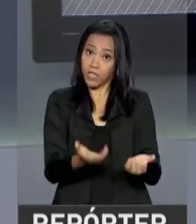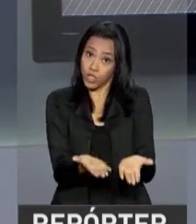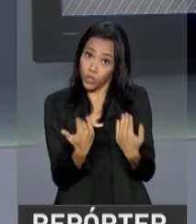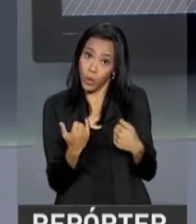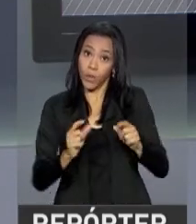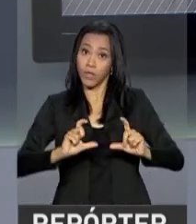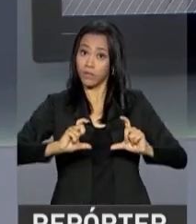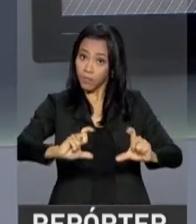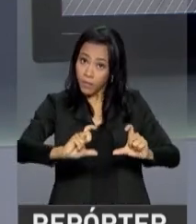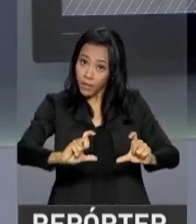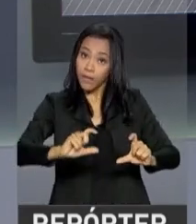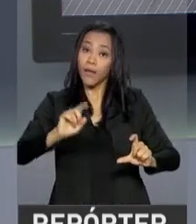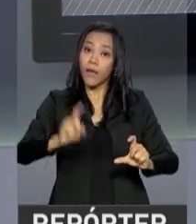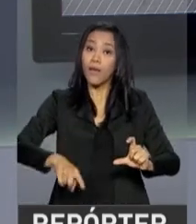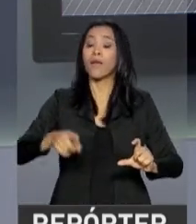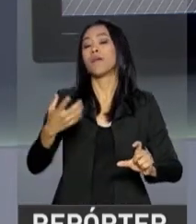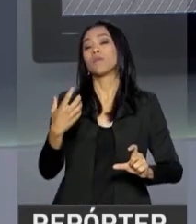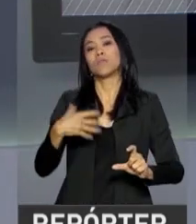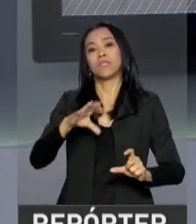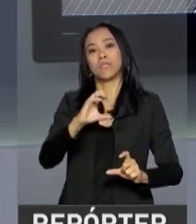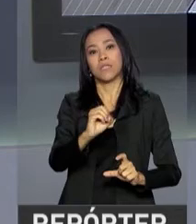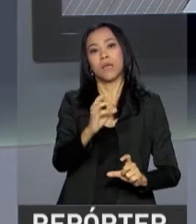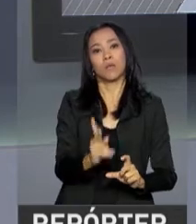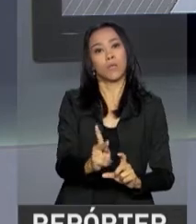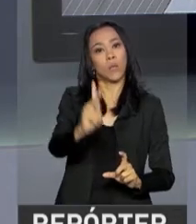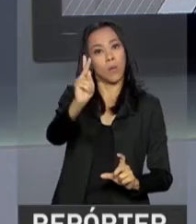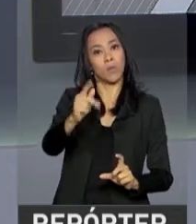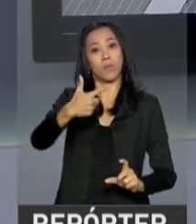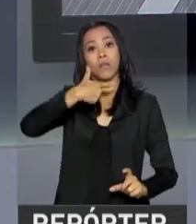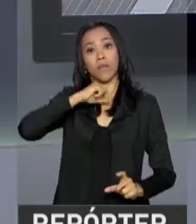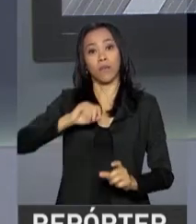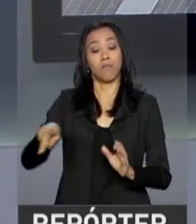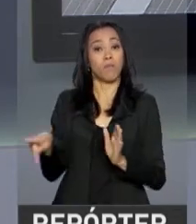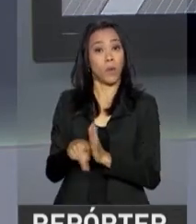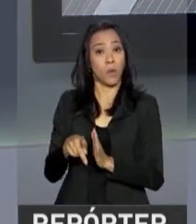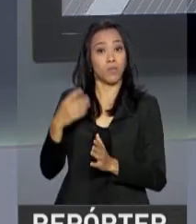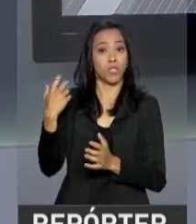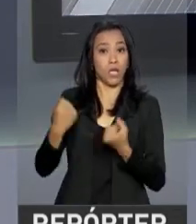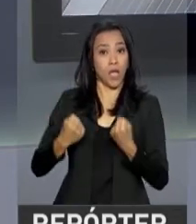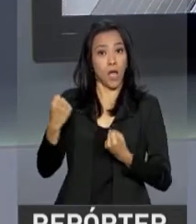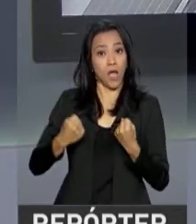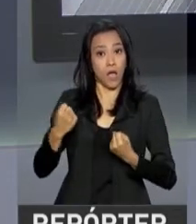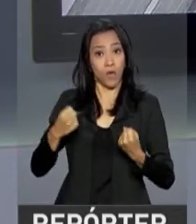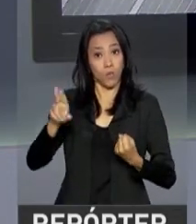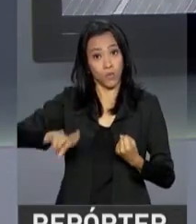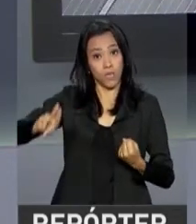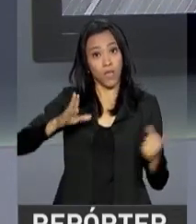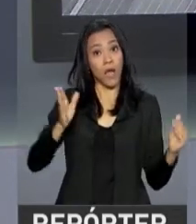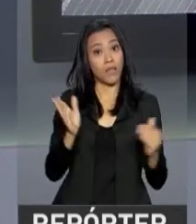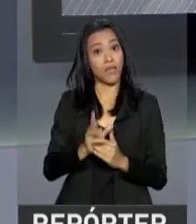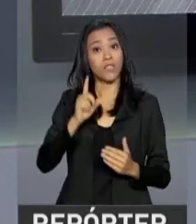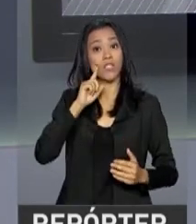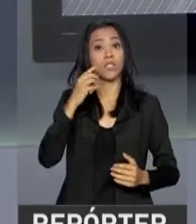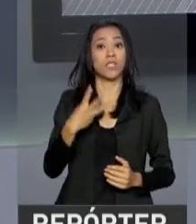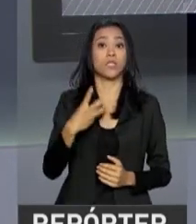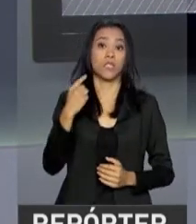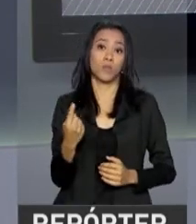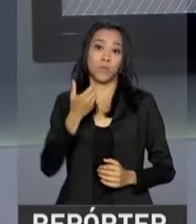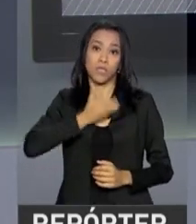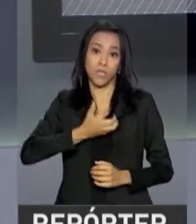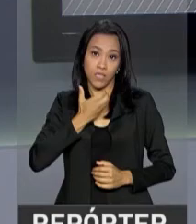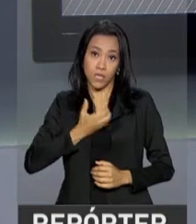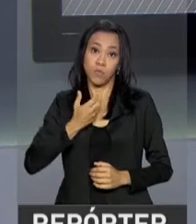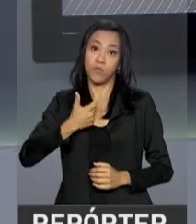troca estão os 10 quilômetros proprietários de veículos usados terão até 31 de dezembro de 2020 e três